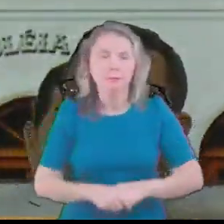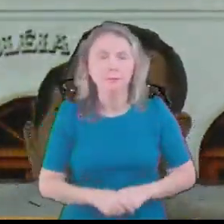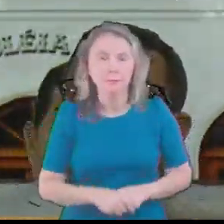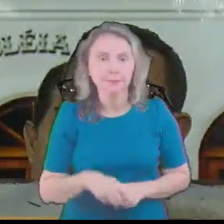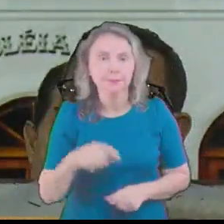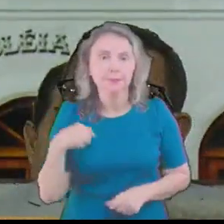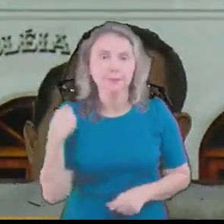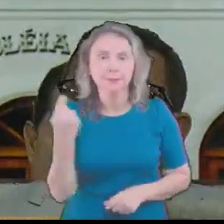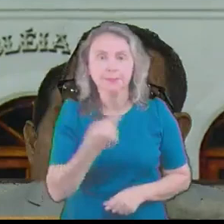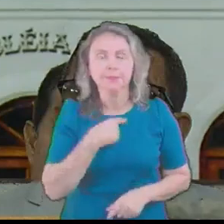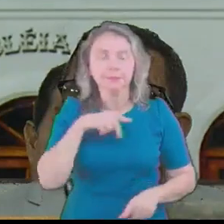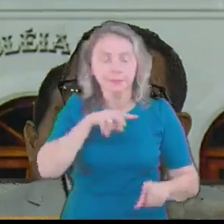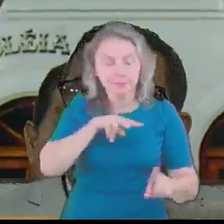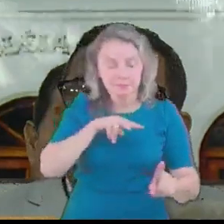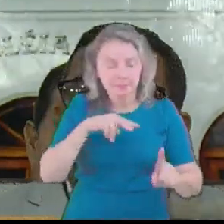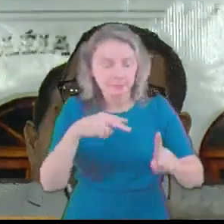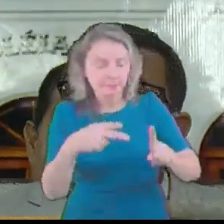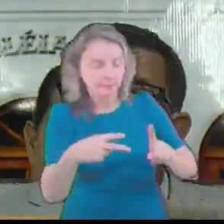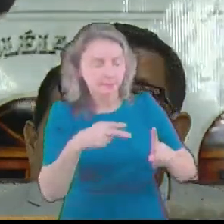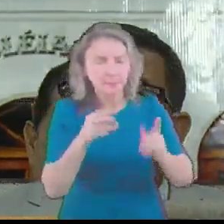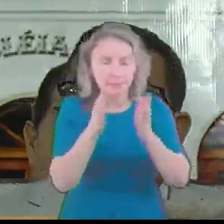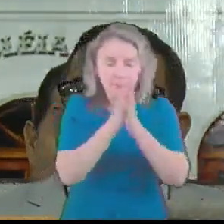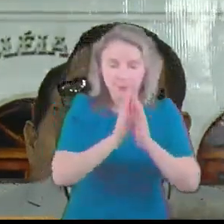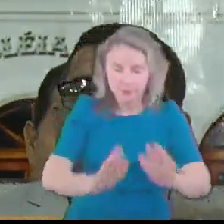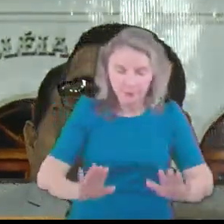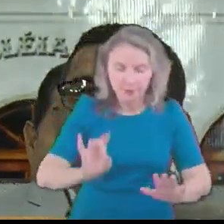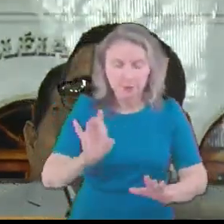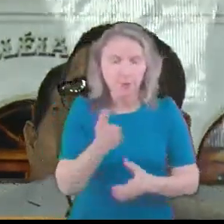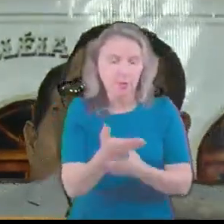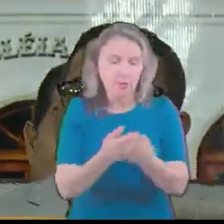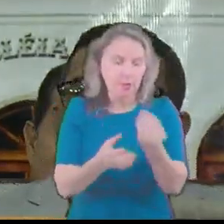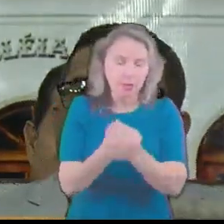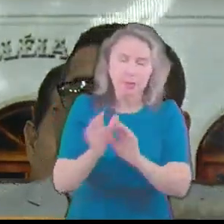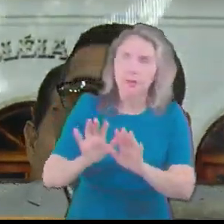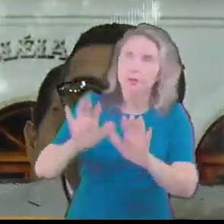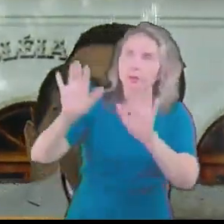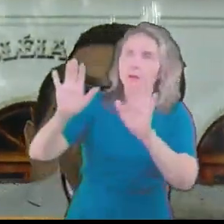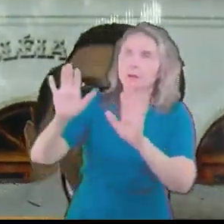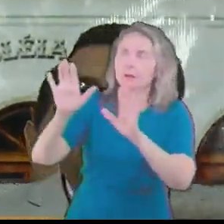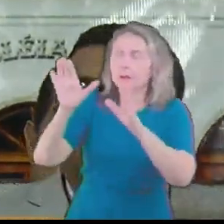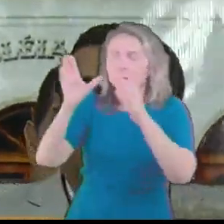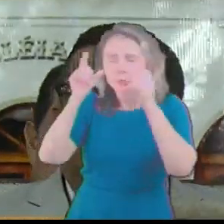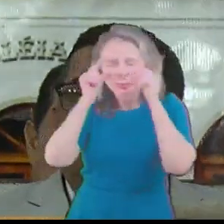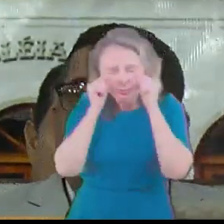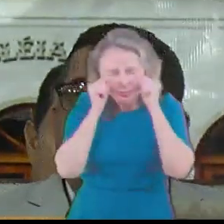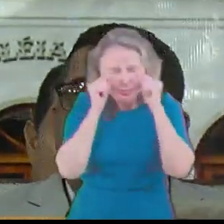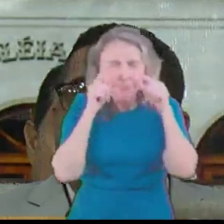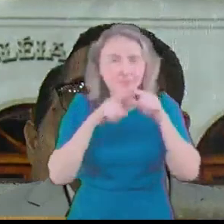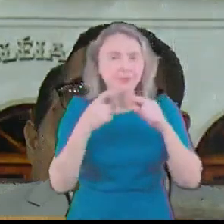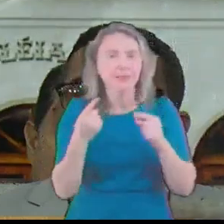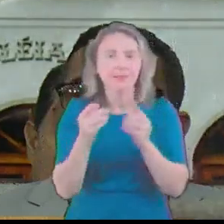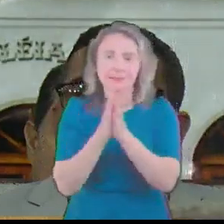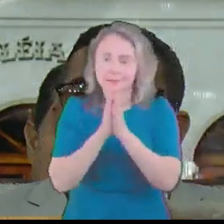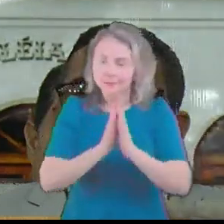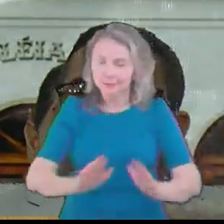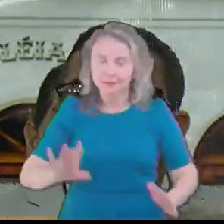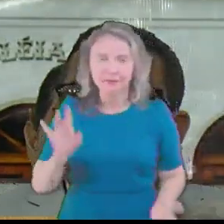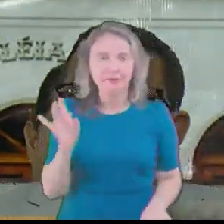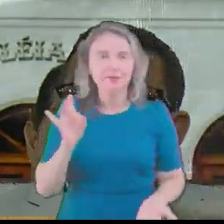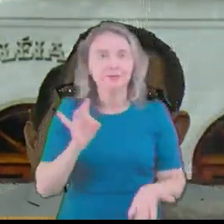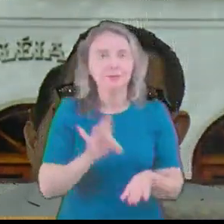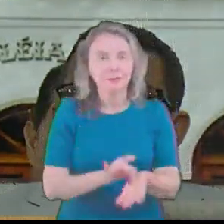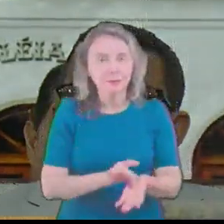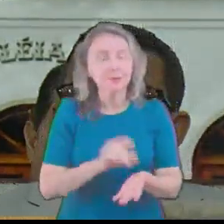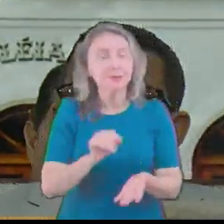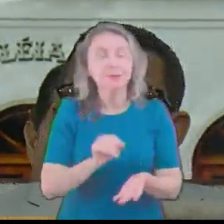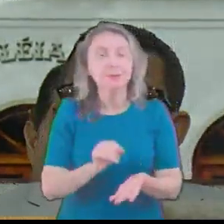visão de adoração é somente levantar as mãos, é fechar os olhos, mas a adoração verdadeira é aquela que está